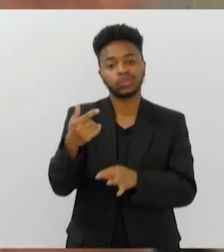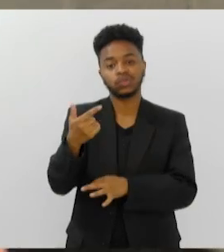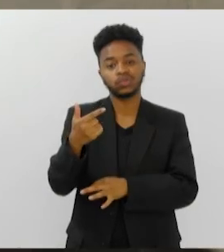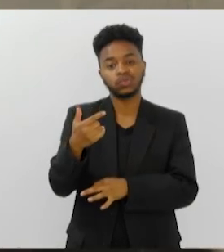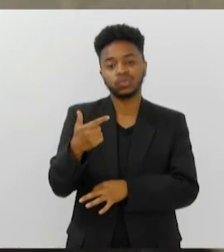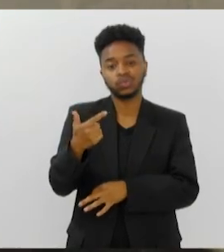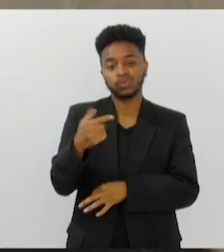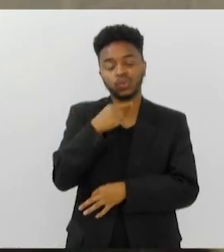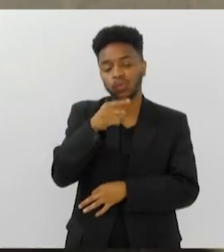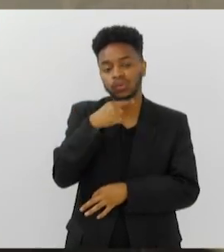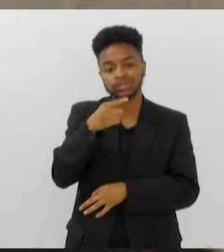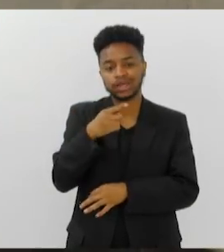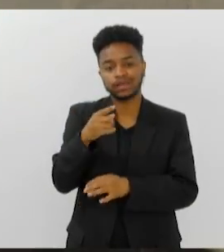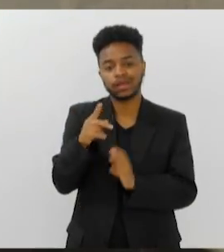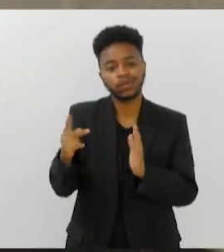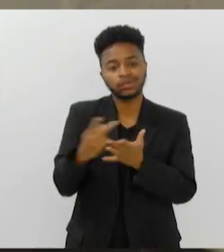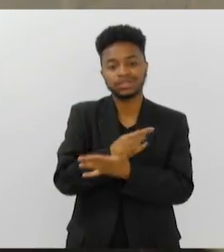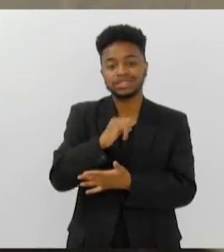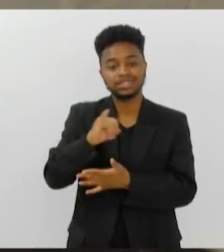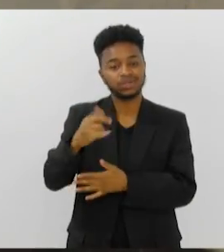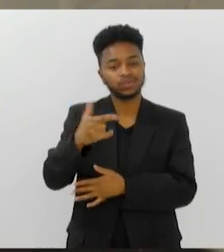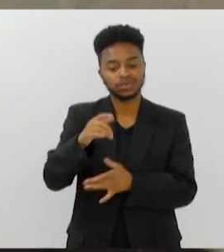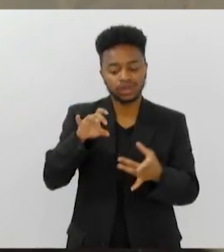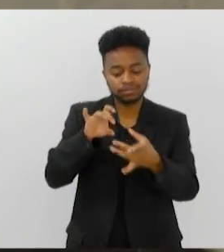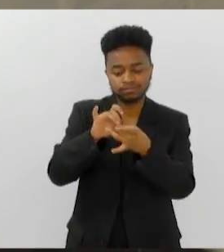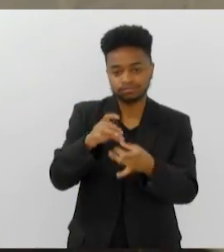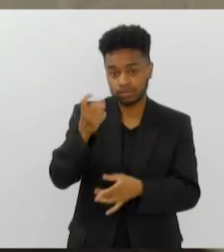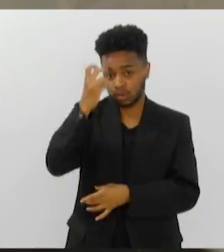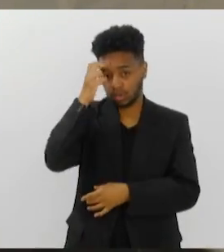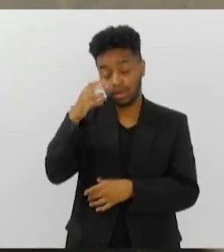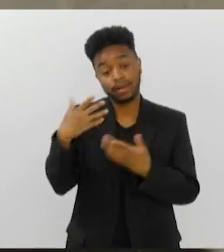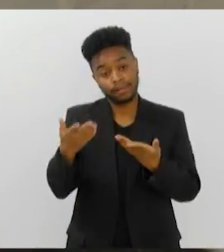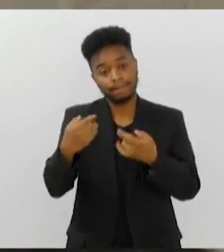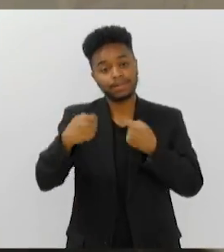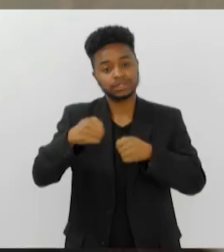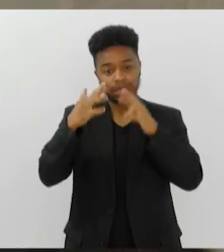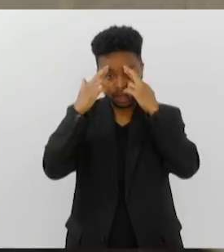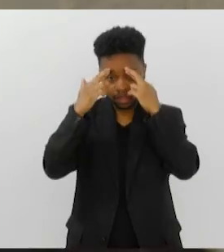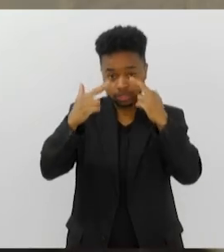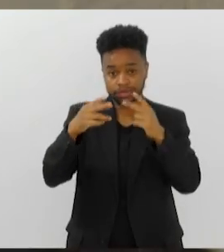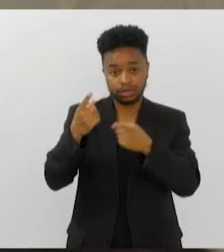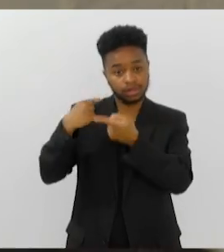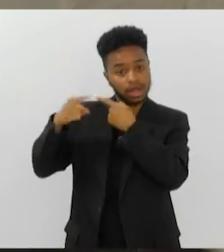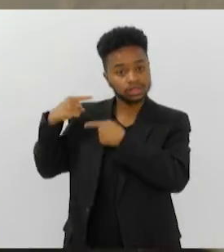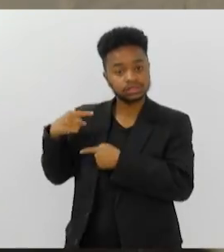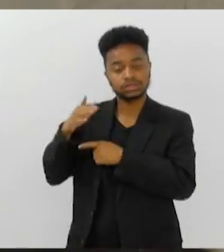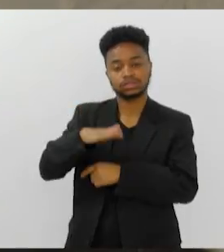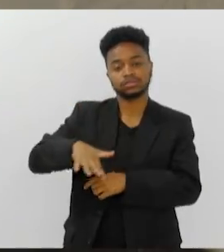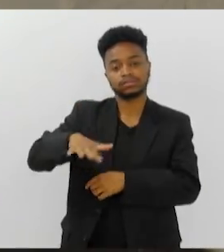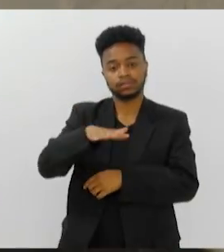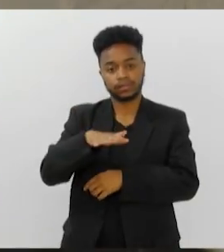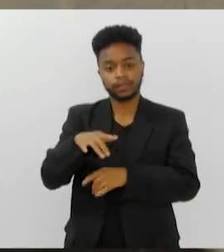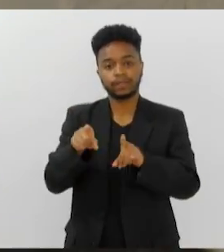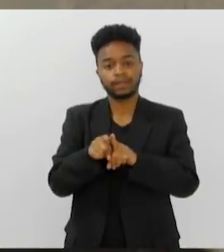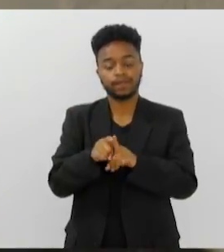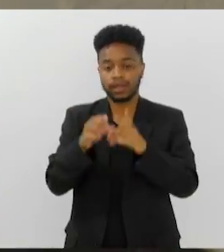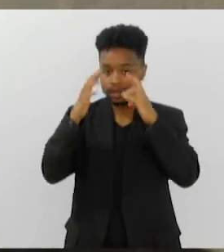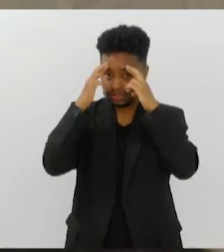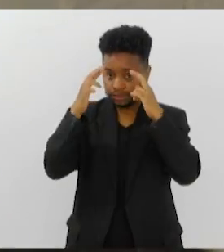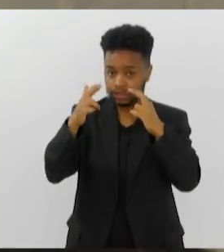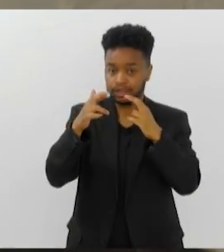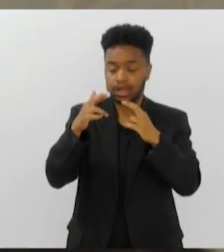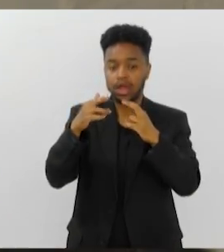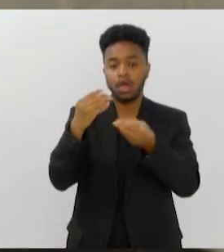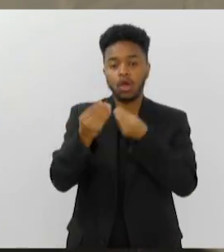centralizada na cultura, ou seja, ela precisa respeitar a ancestralidade do território, a ancestralidade das